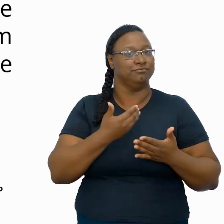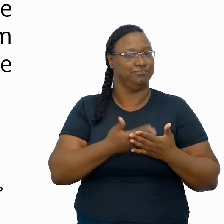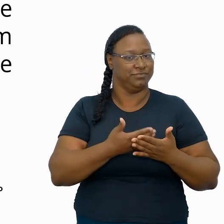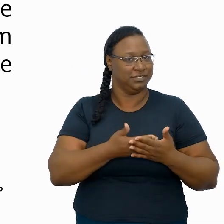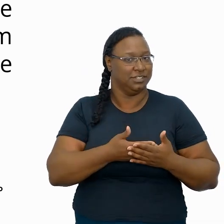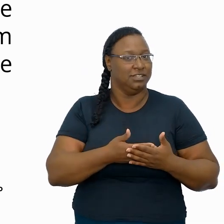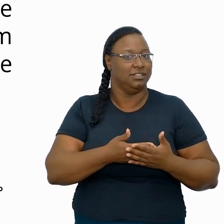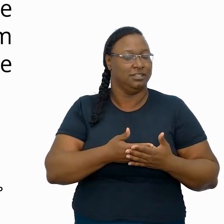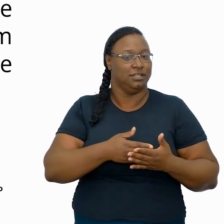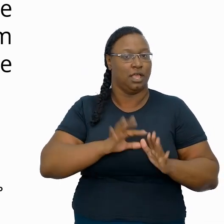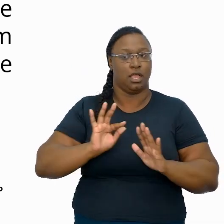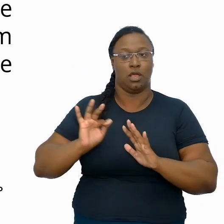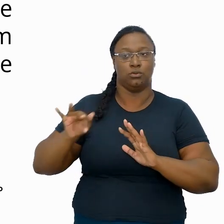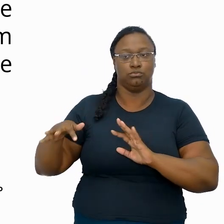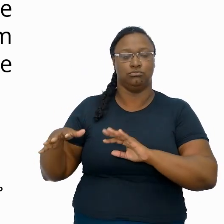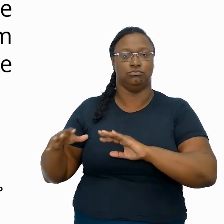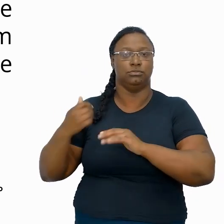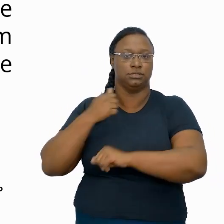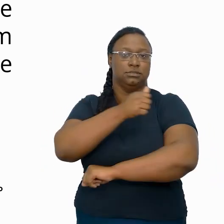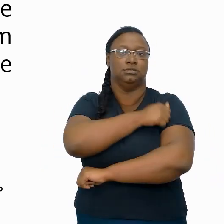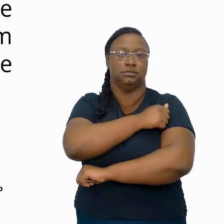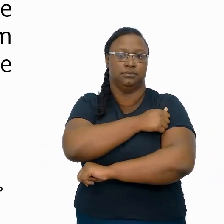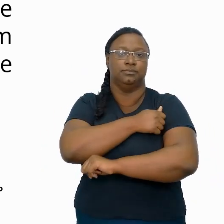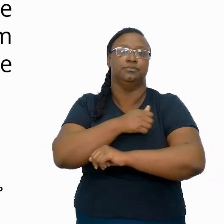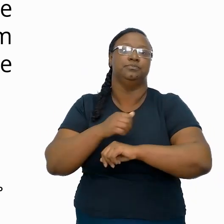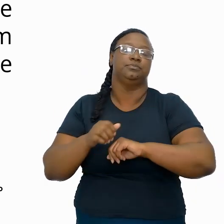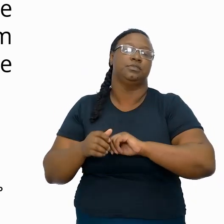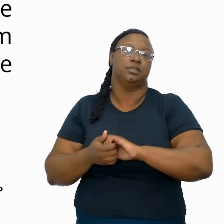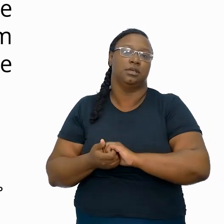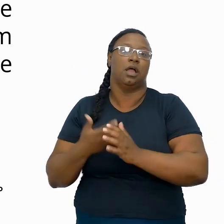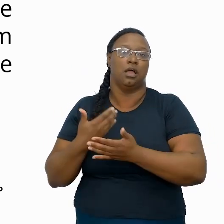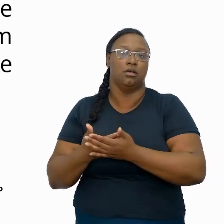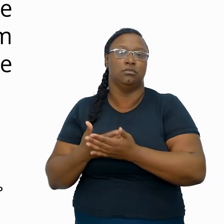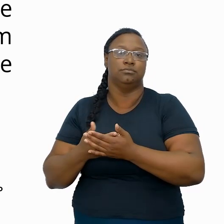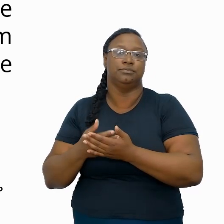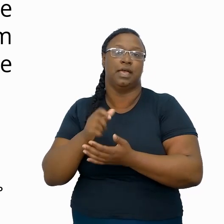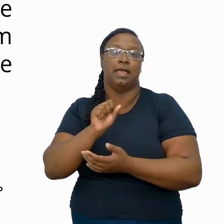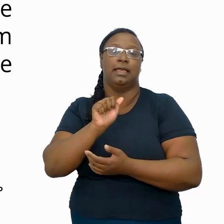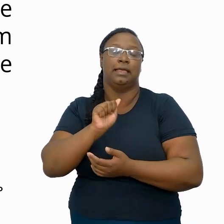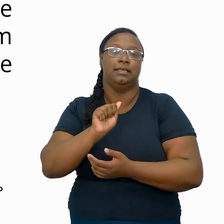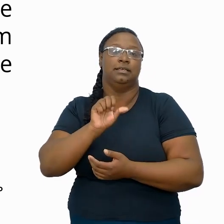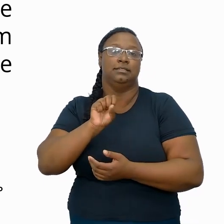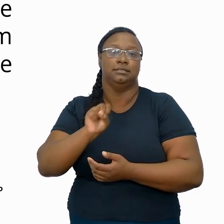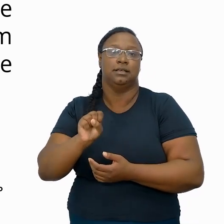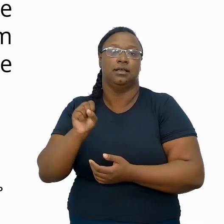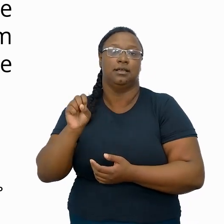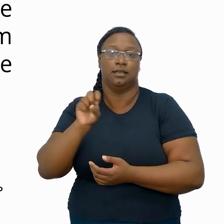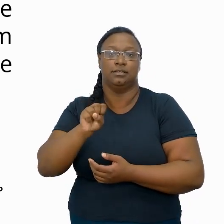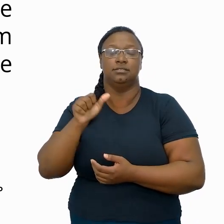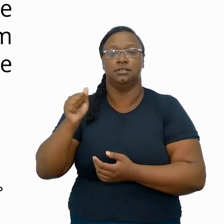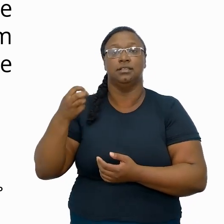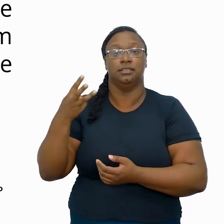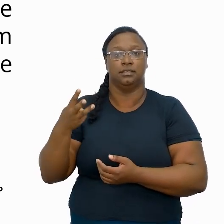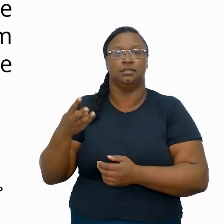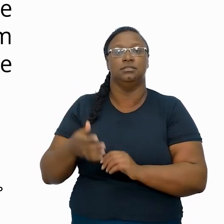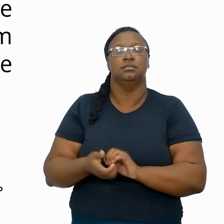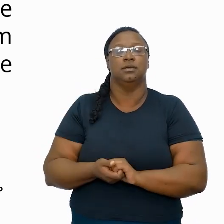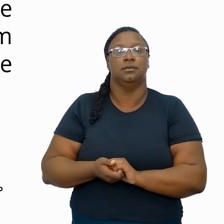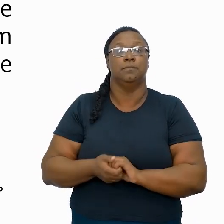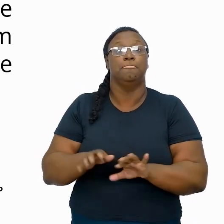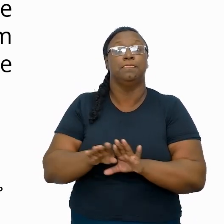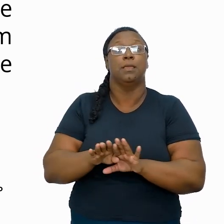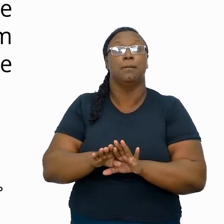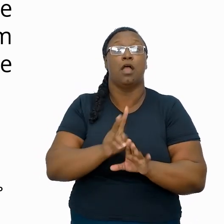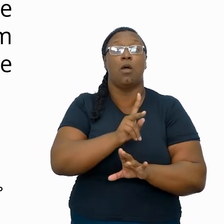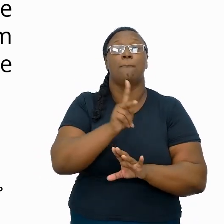nas últimas aulas da SA3. E, por fim, contribuir para que os professores possam,